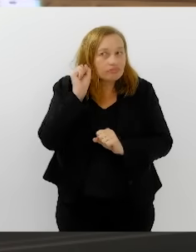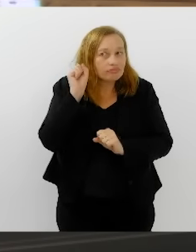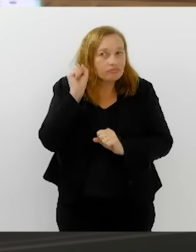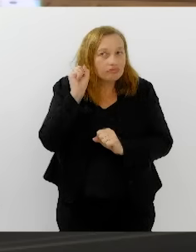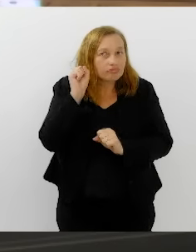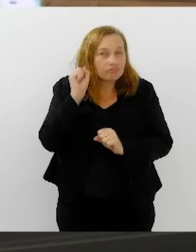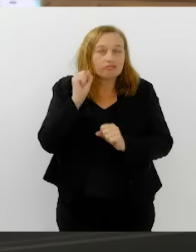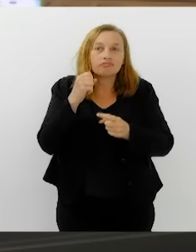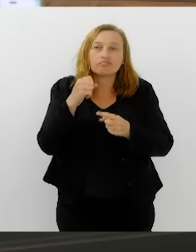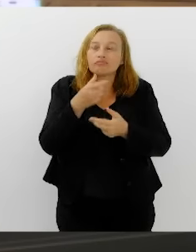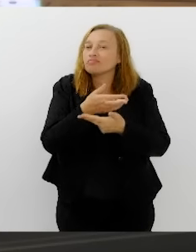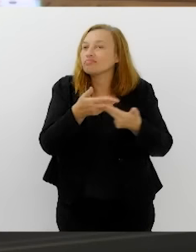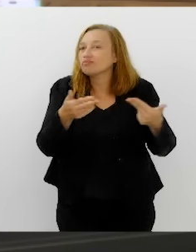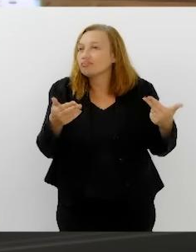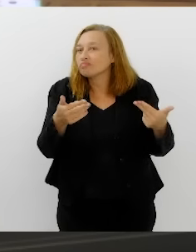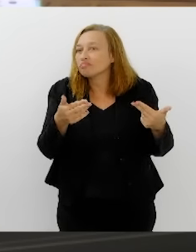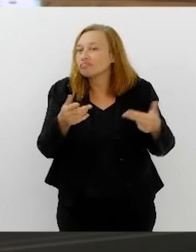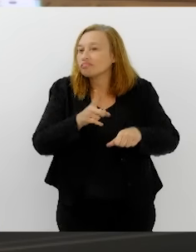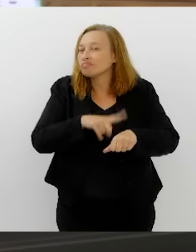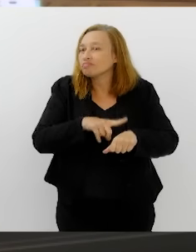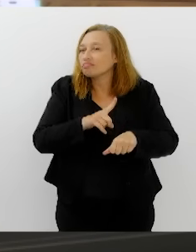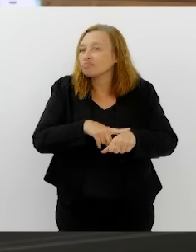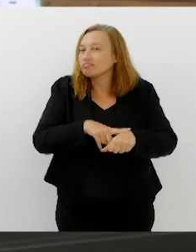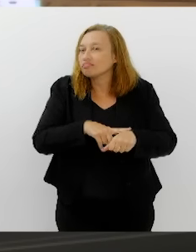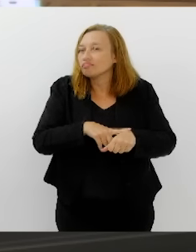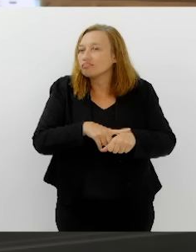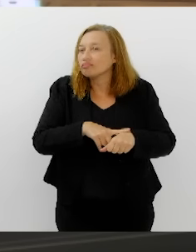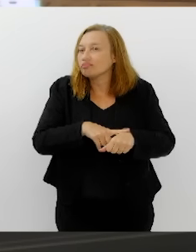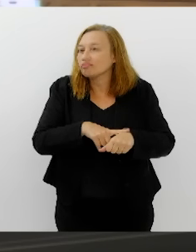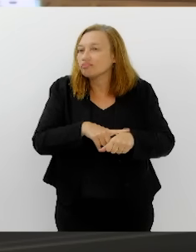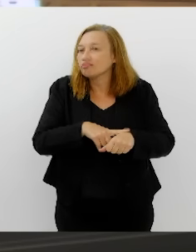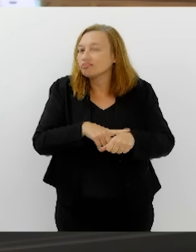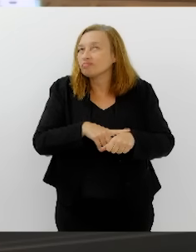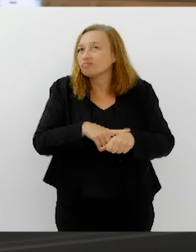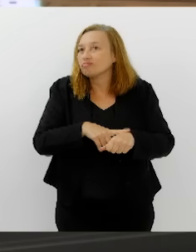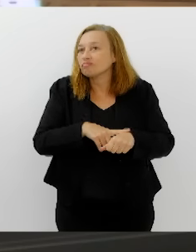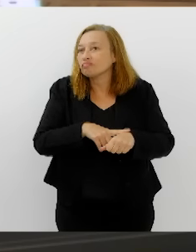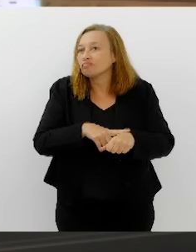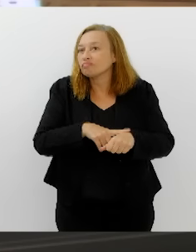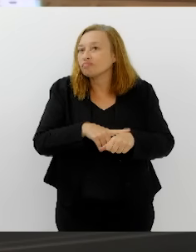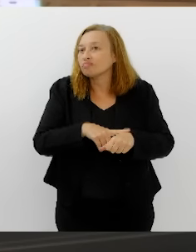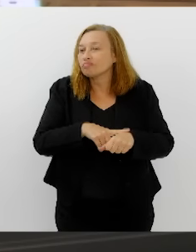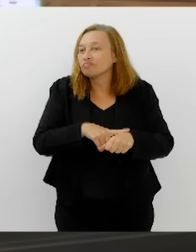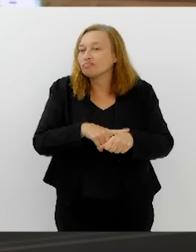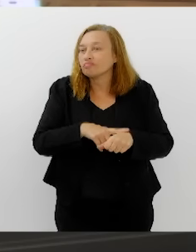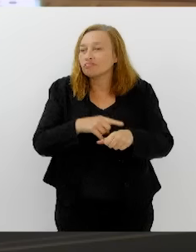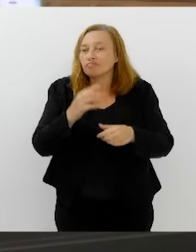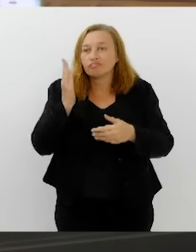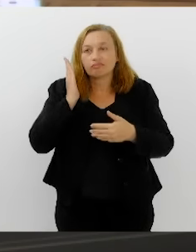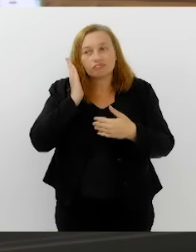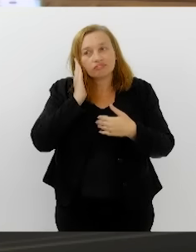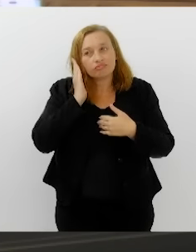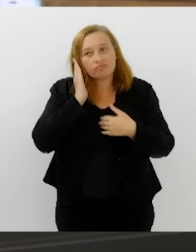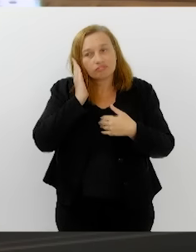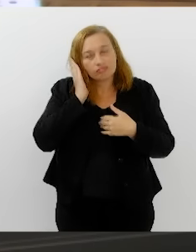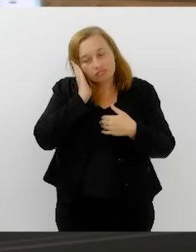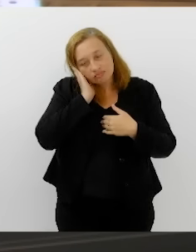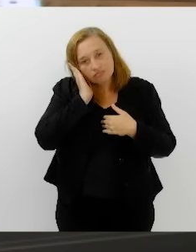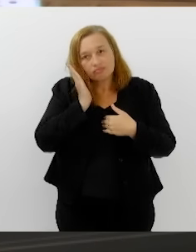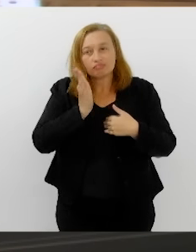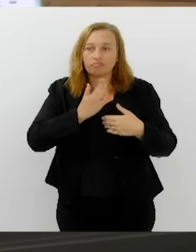por tantas vezes encostaram, vamos dizer assim, no coração do Monsenhor João. Isso